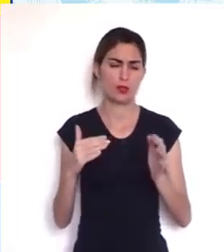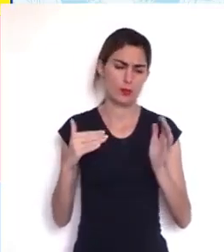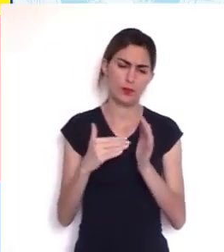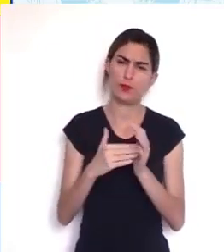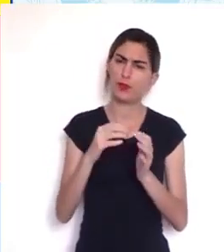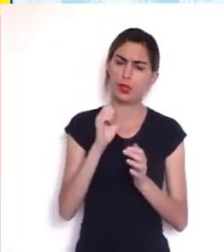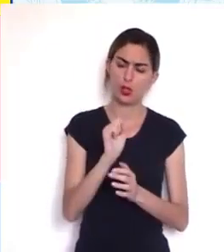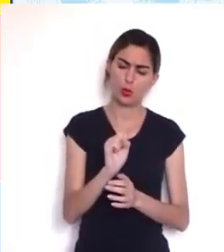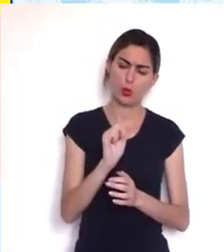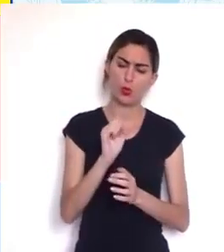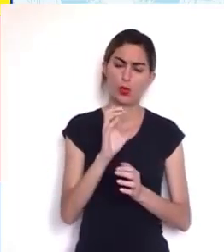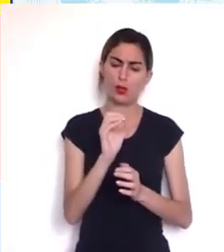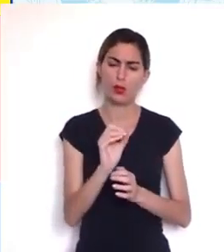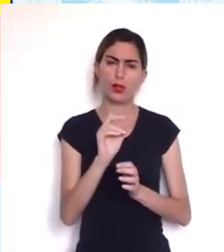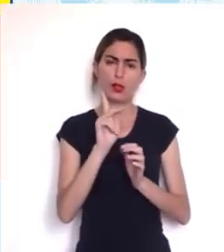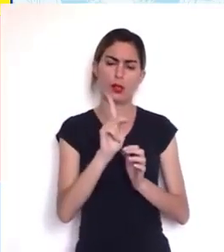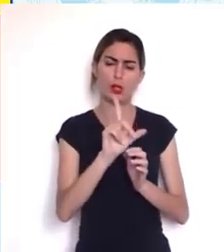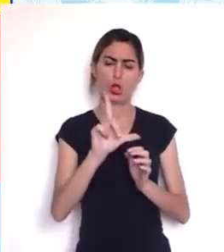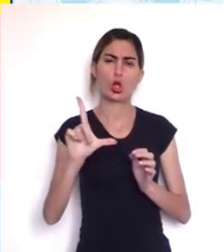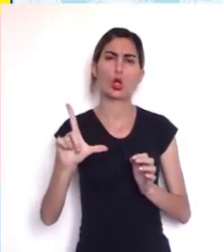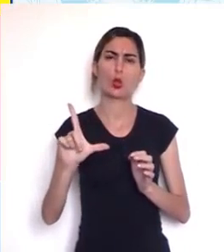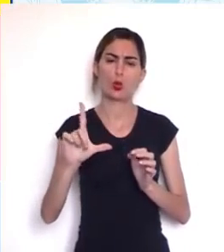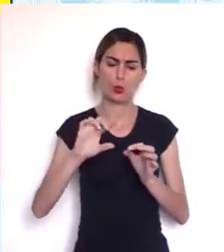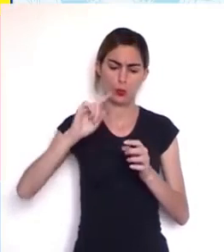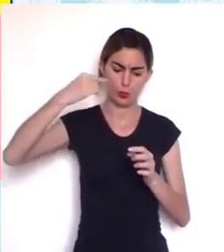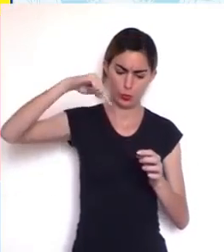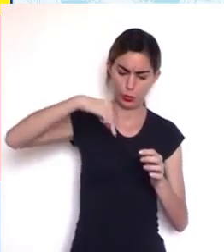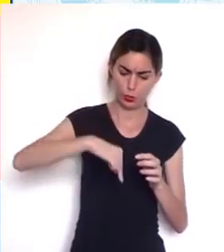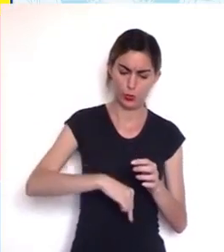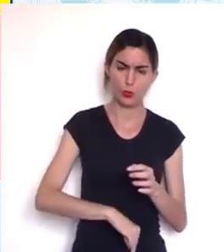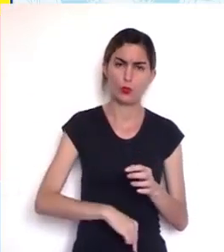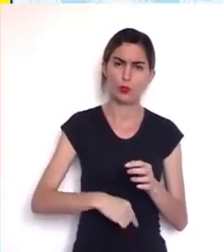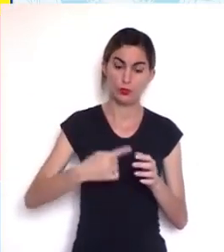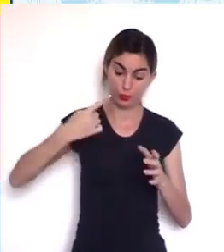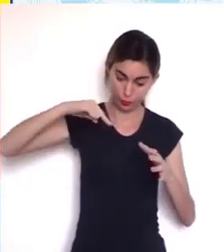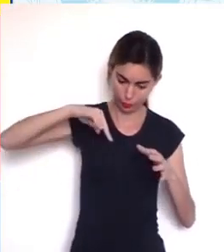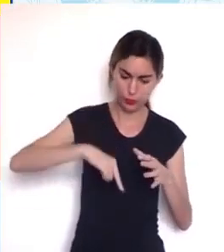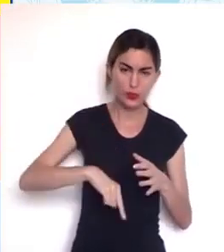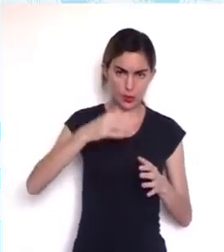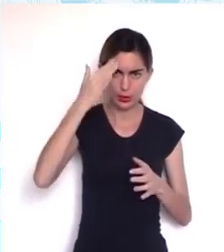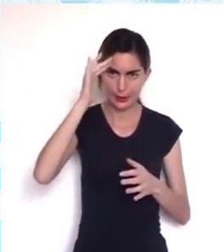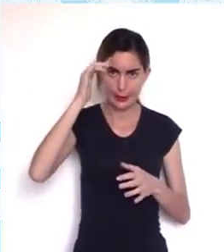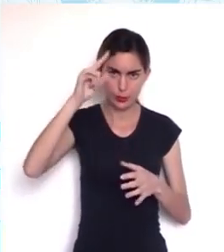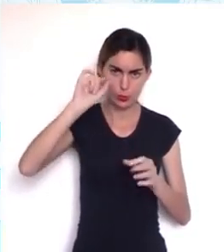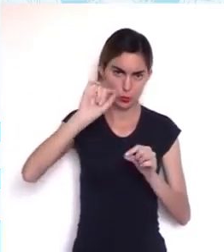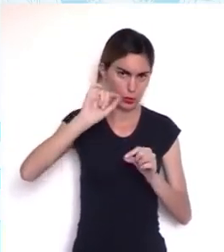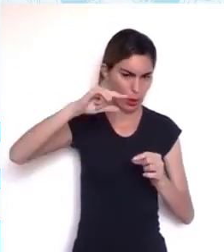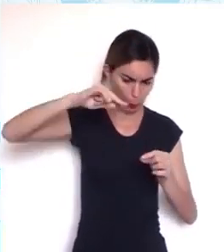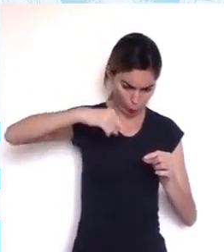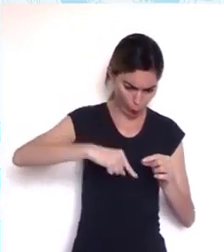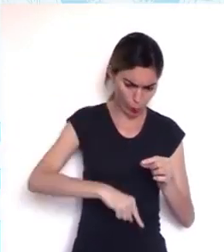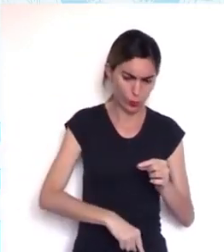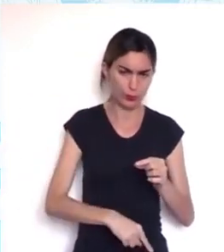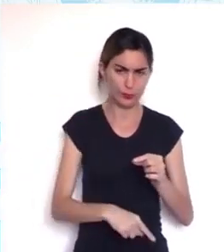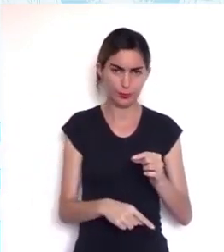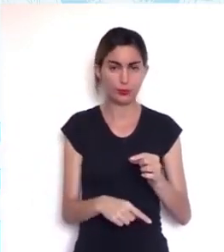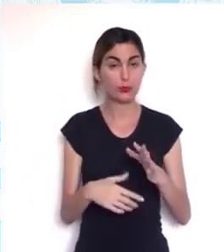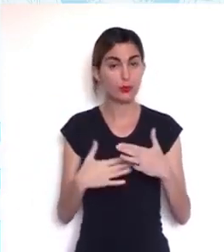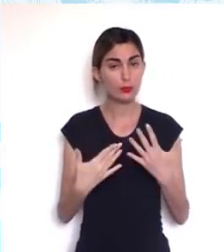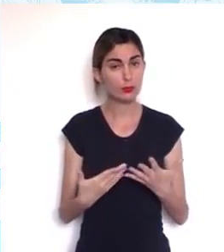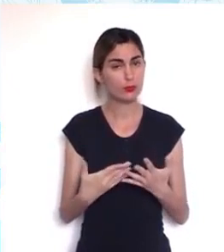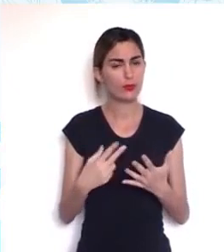máximo, até 80 quilômetros de profundidade. Vocês entendem o que é profundidade, né?